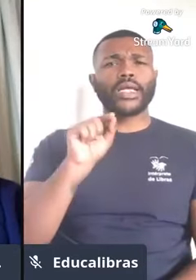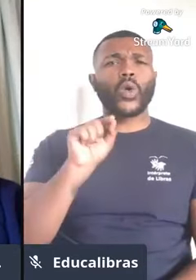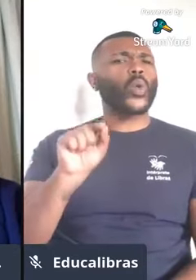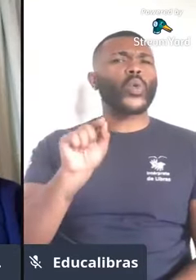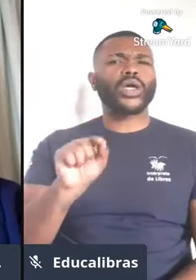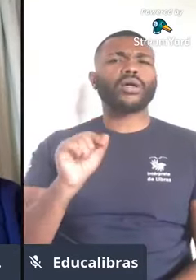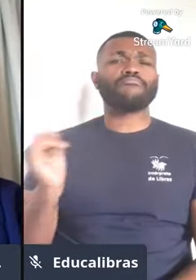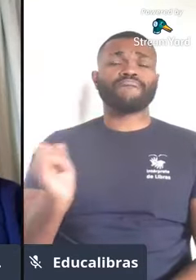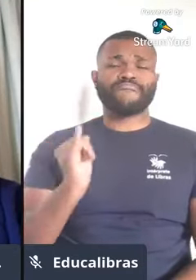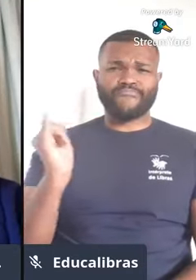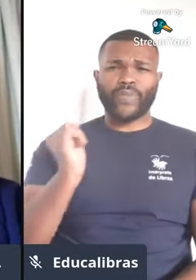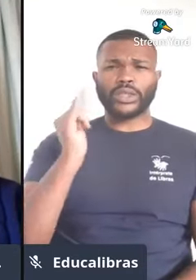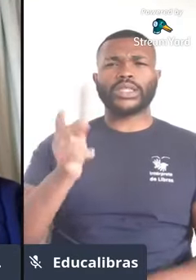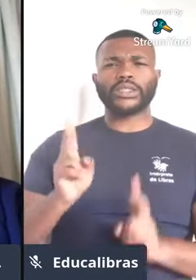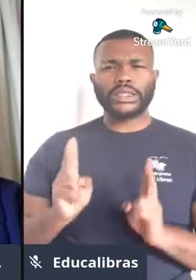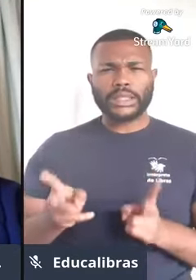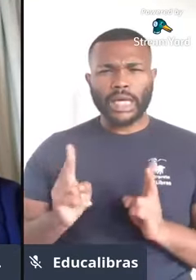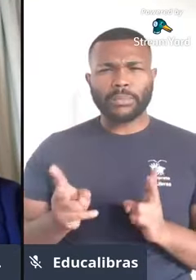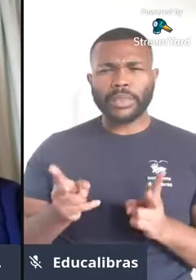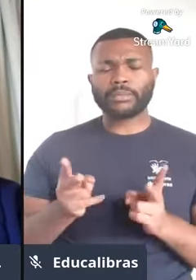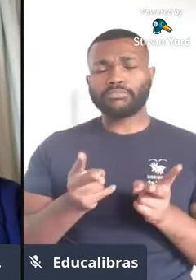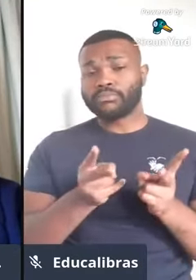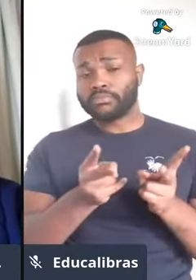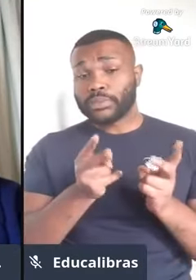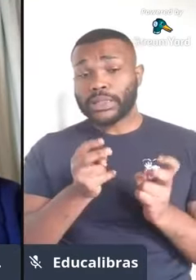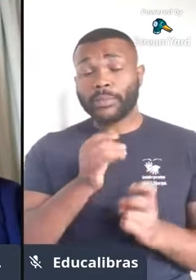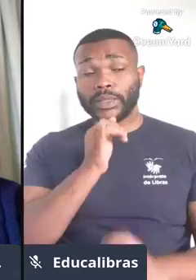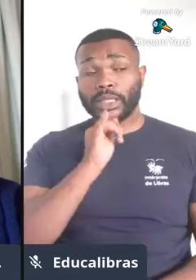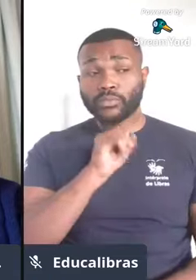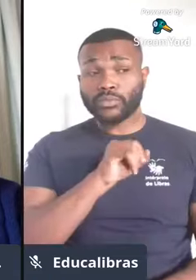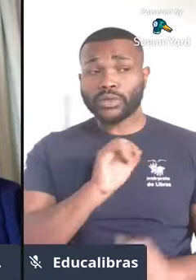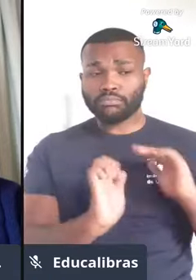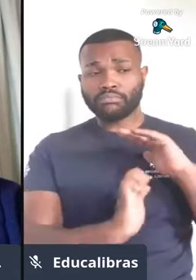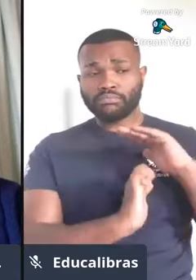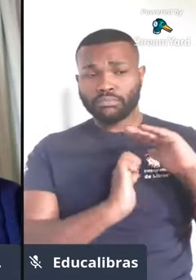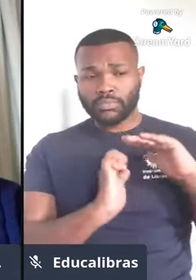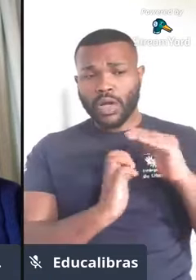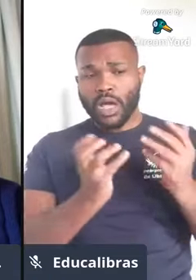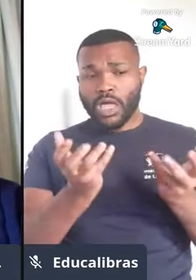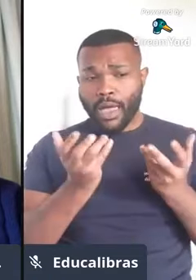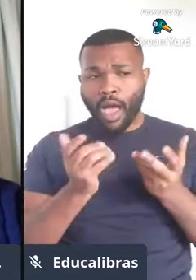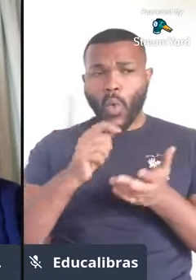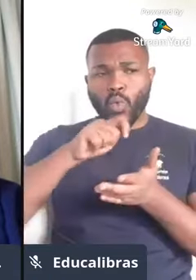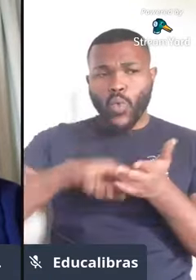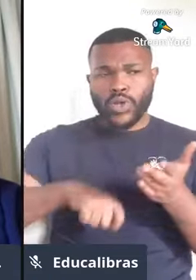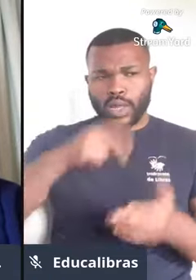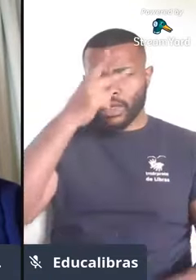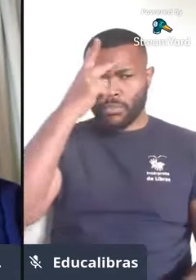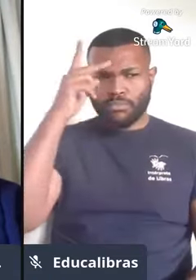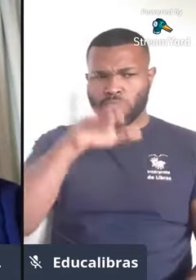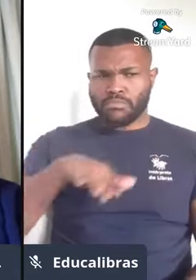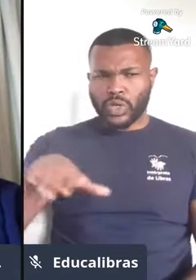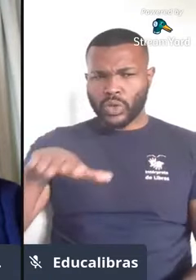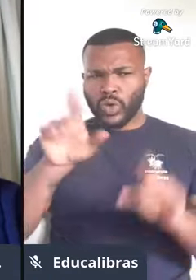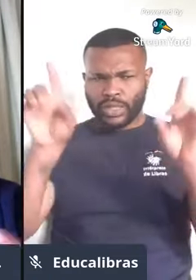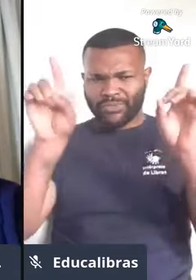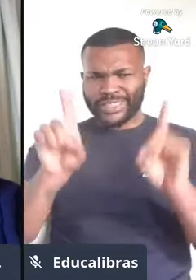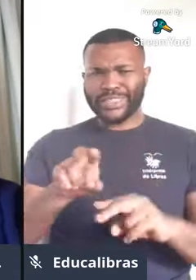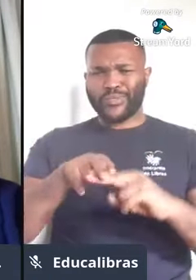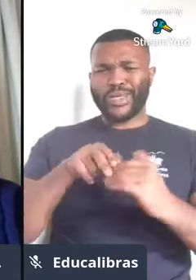também busca observar é se a empresa pretende contratar todas as pessoas com deficiência, que ela tem a obrigação de contratar,